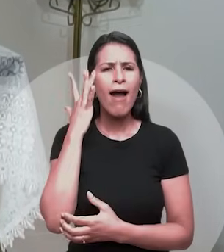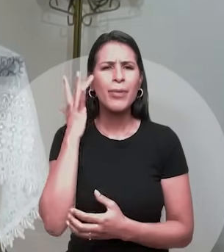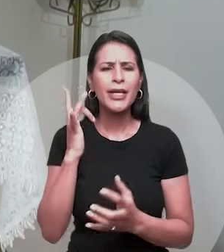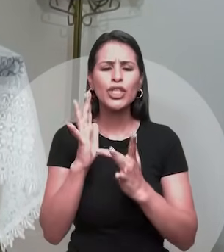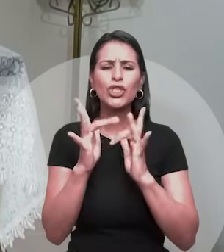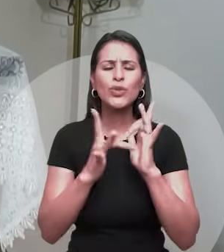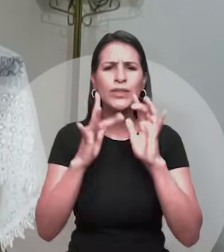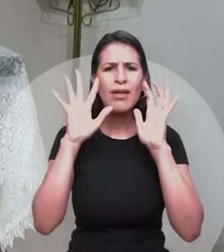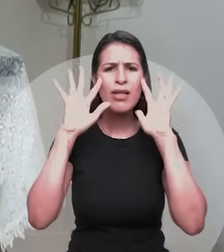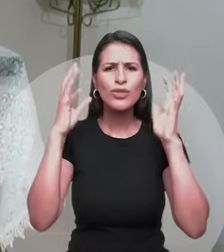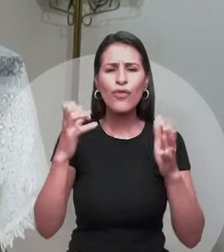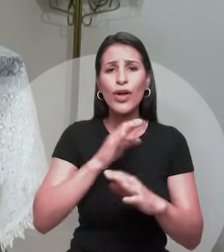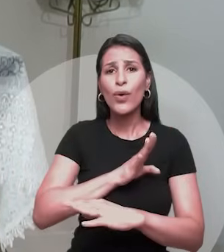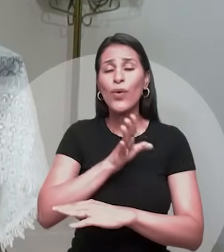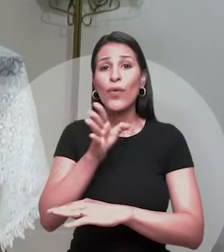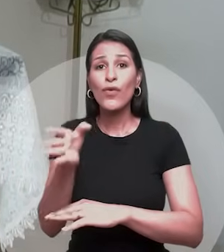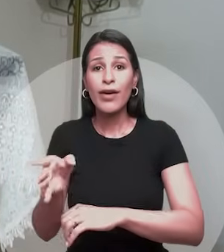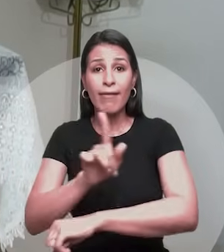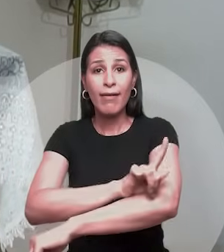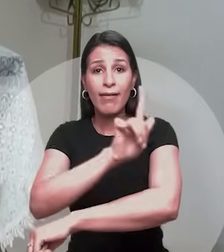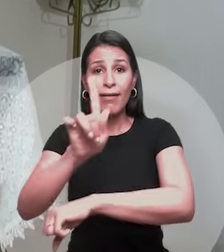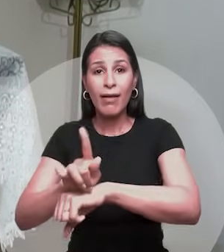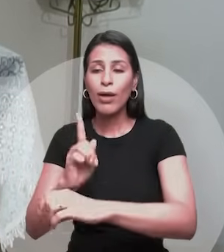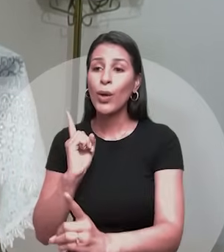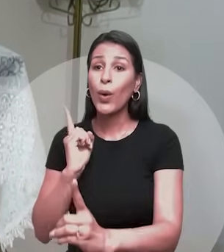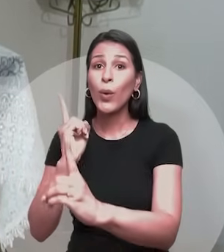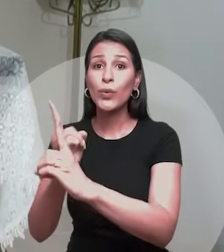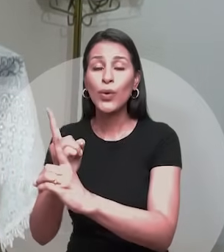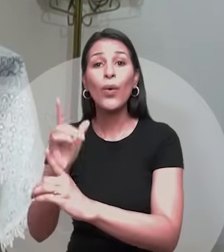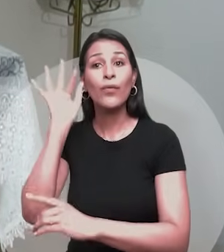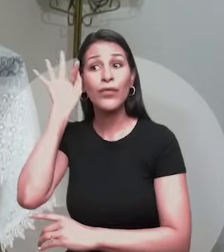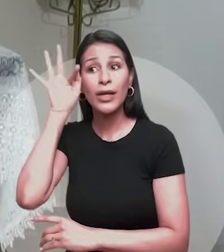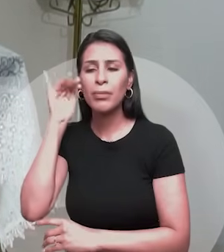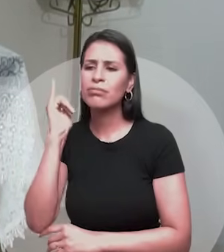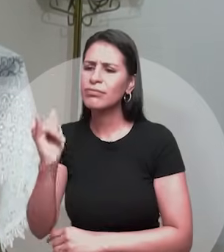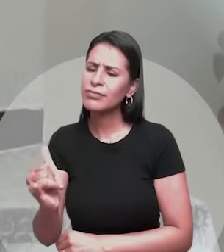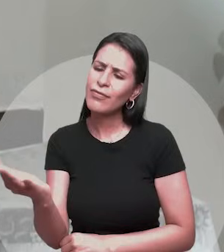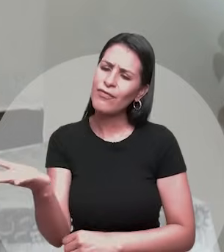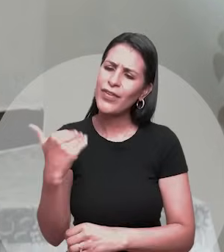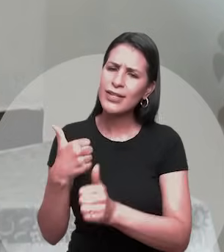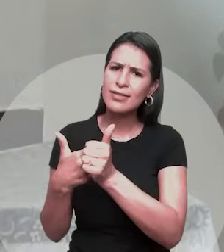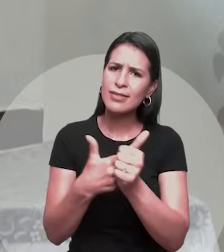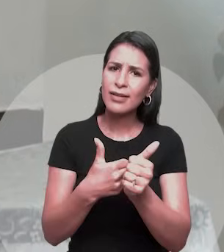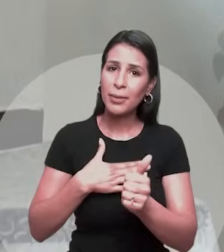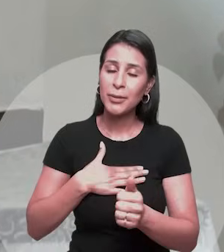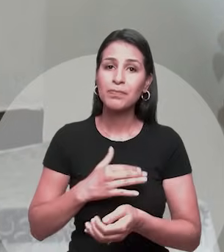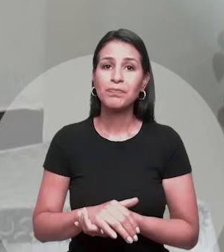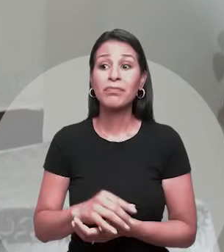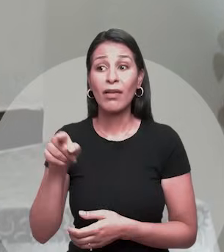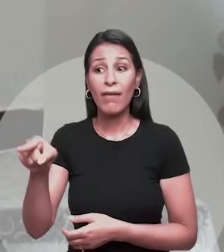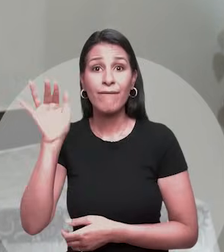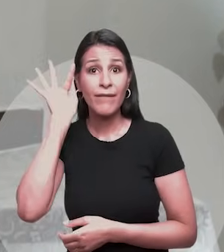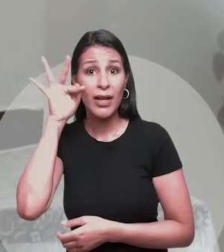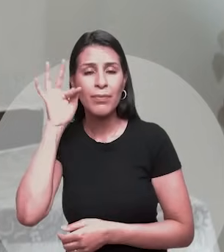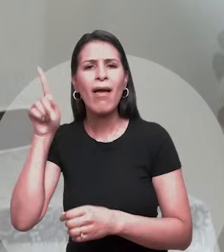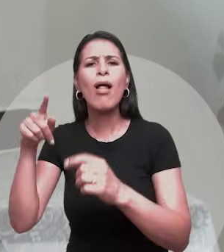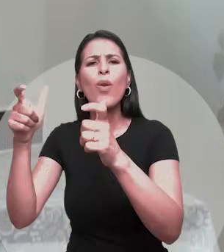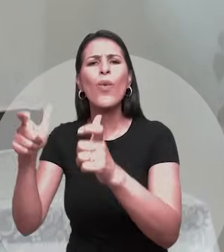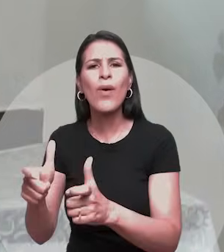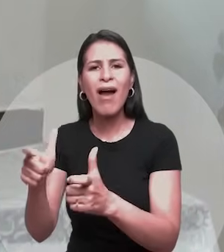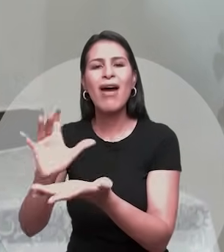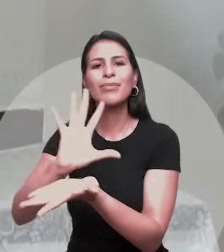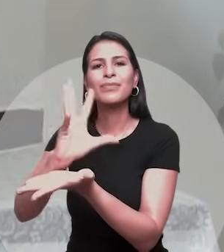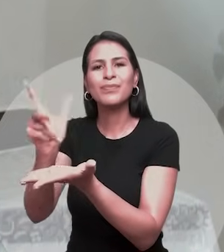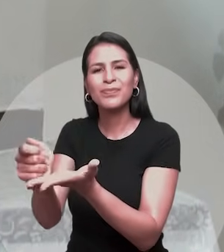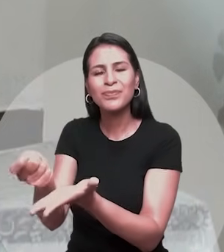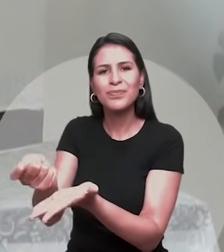para a Galiléia e encontrou Filipe, a quem disse: Siga-me. Esse Filipe era de Betsaida, cidade